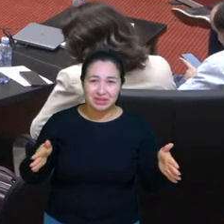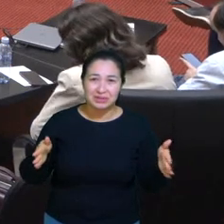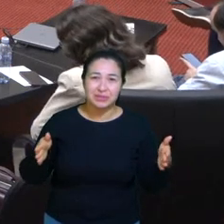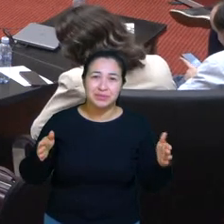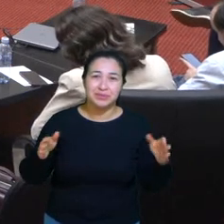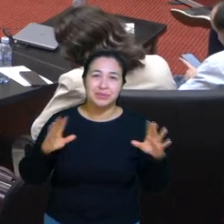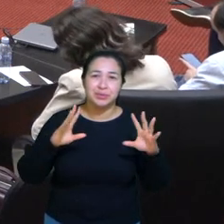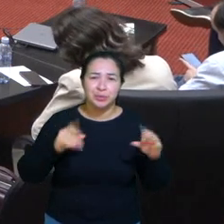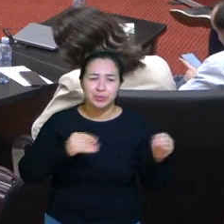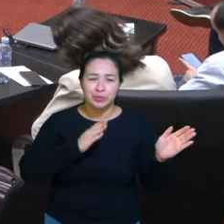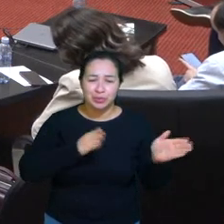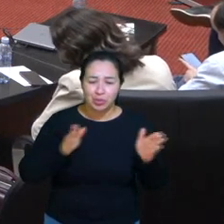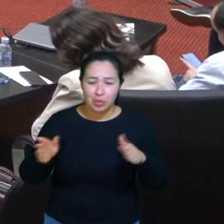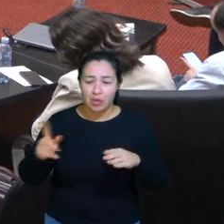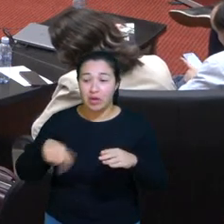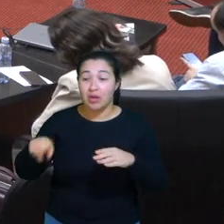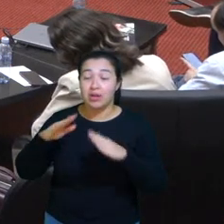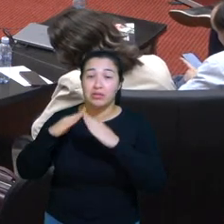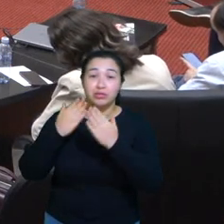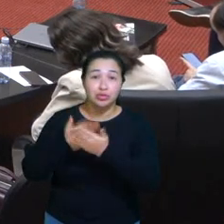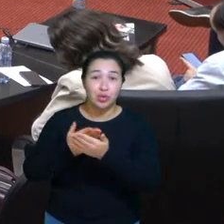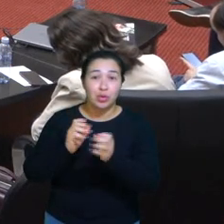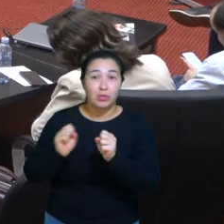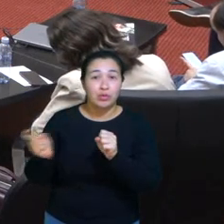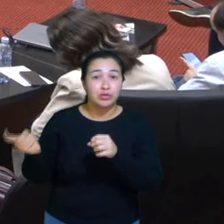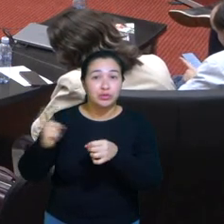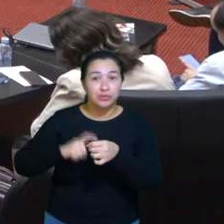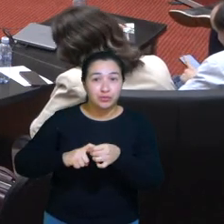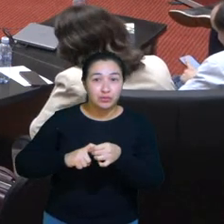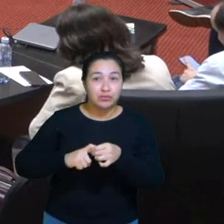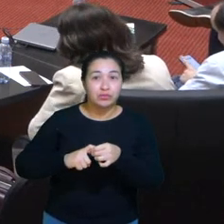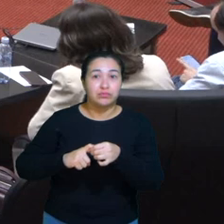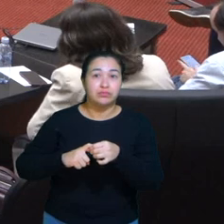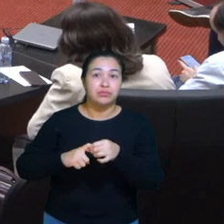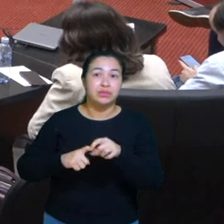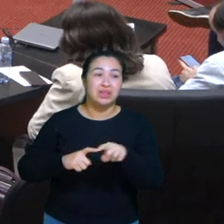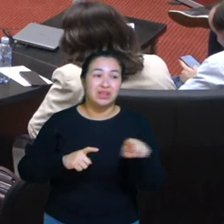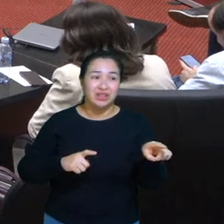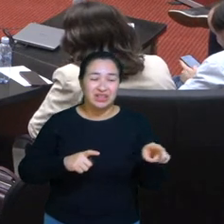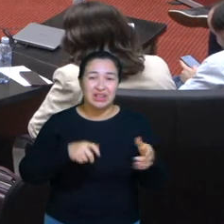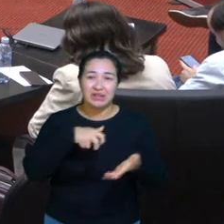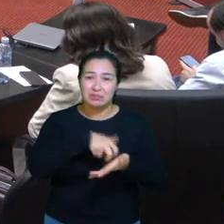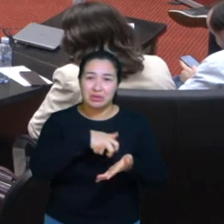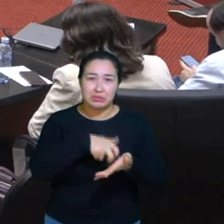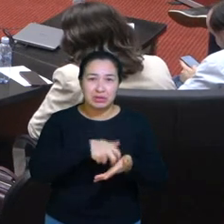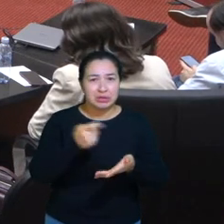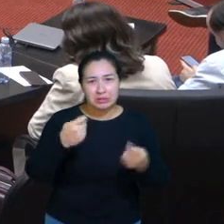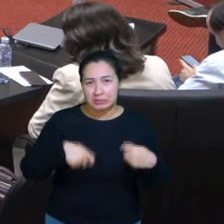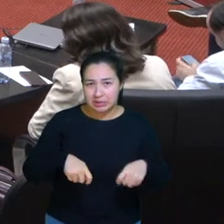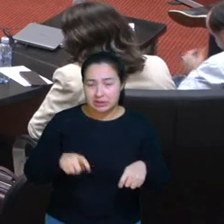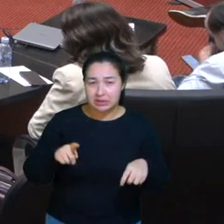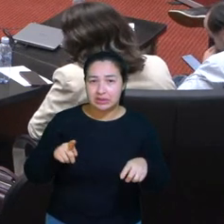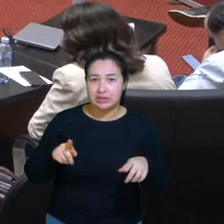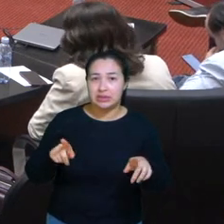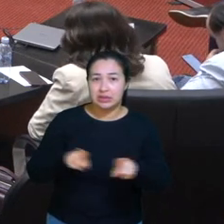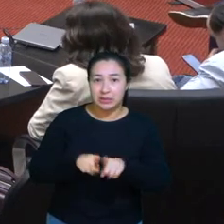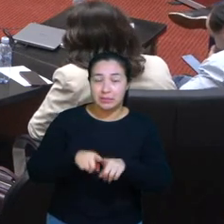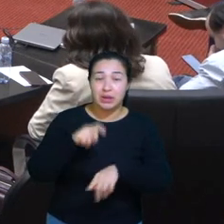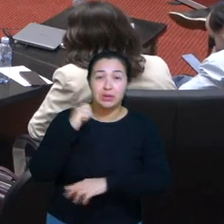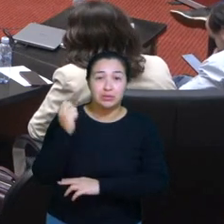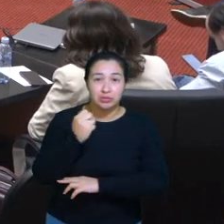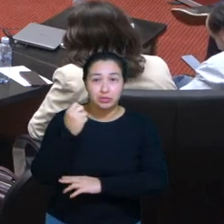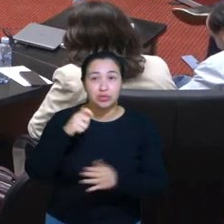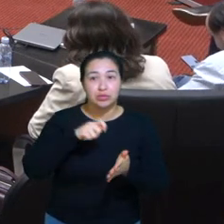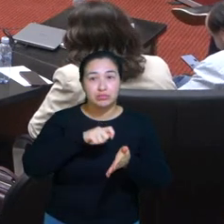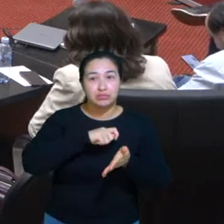escolas poderem voltar Sim e como e sem ser penalizada com 200 dias pro Rio Grande do Sul também fui eu que escrevi